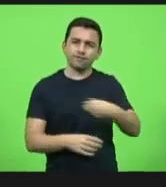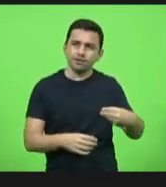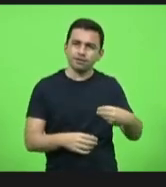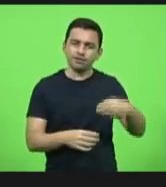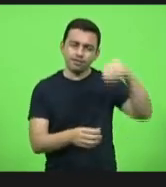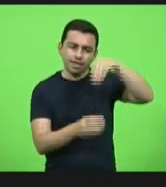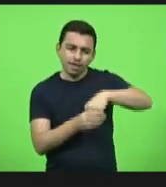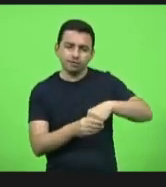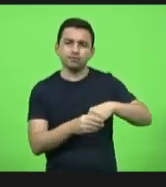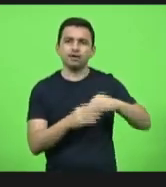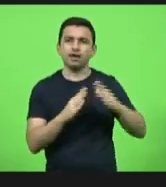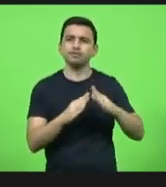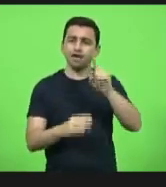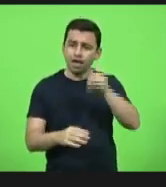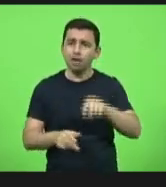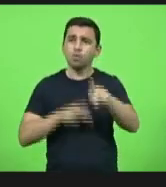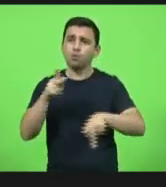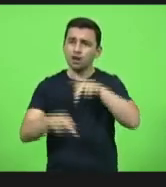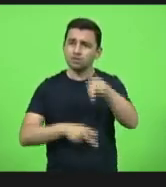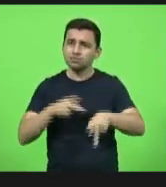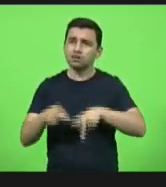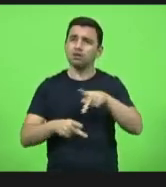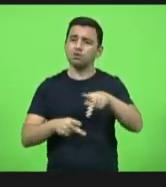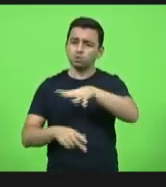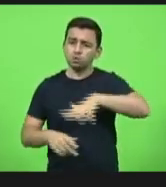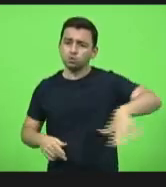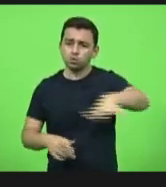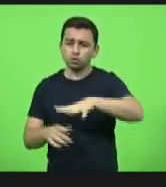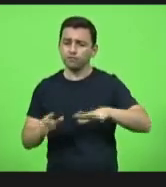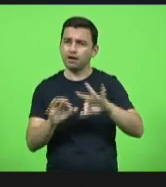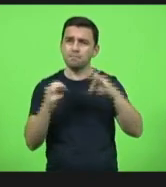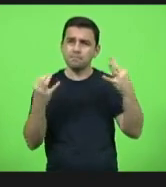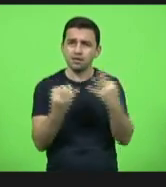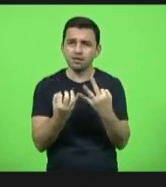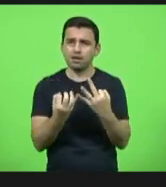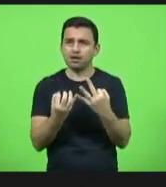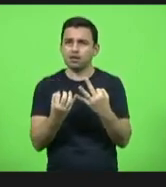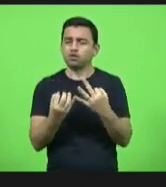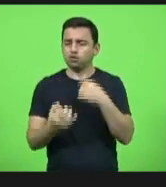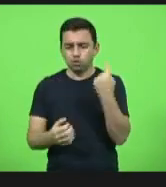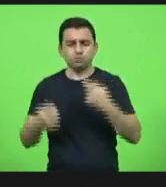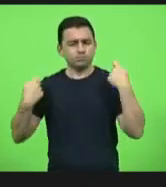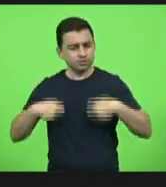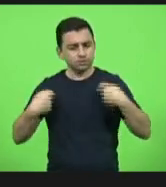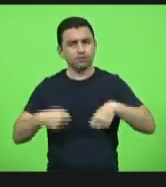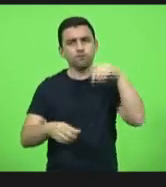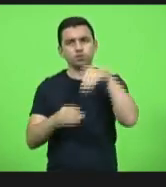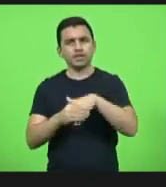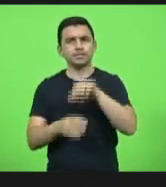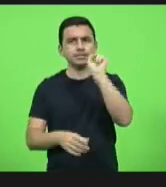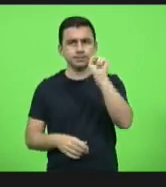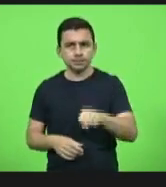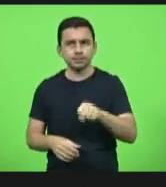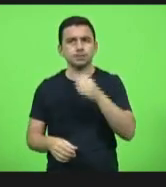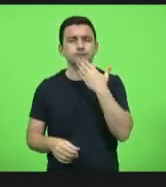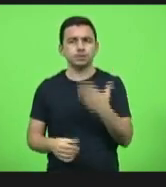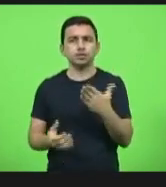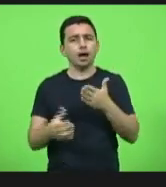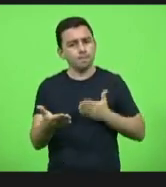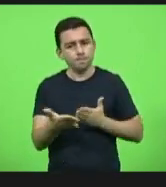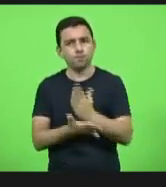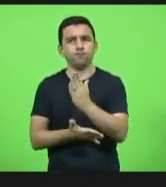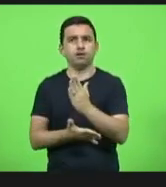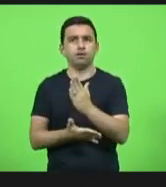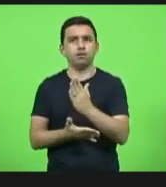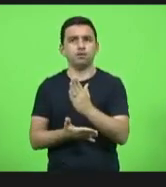São catarinenses, são famílias e não são coisas. Nós precisamos votar esse requerimento hoje, aprovar, e